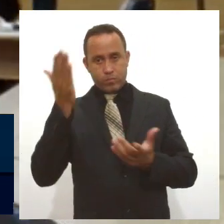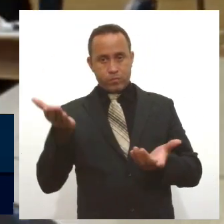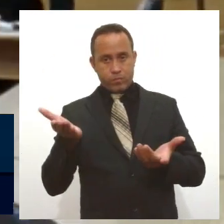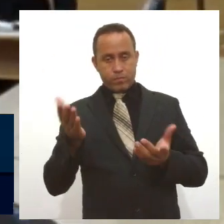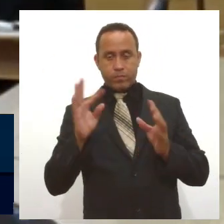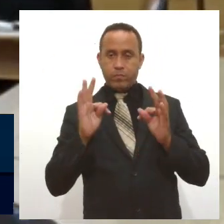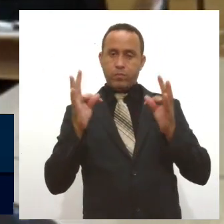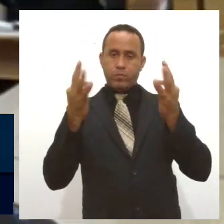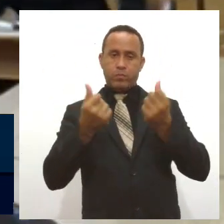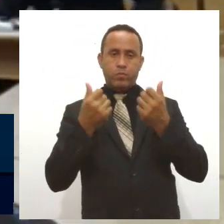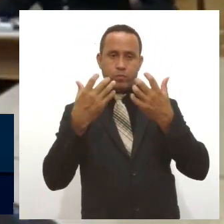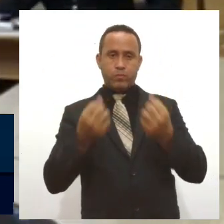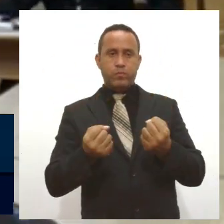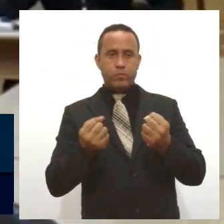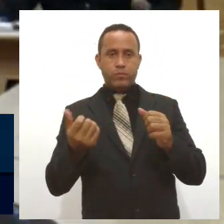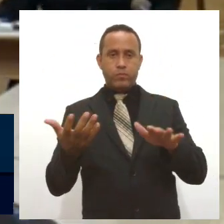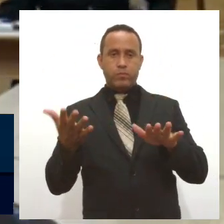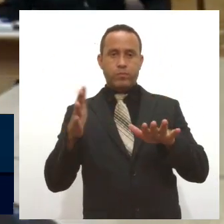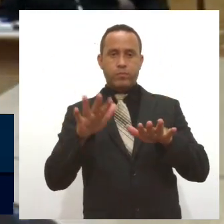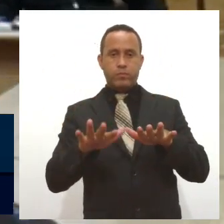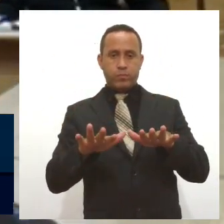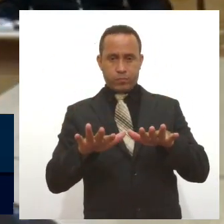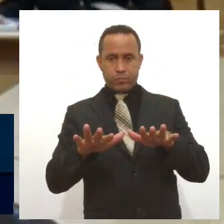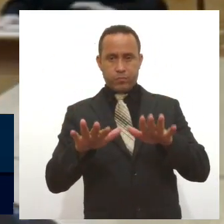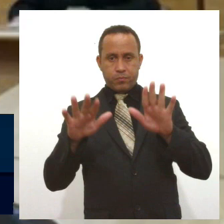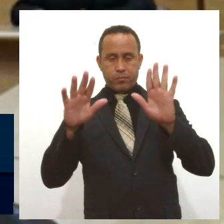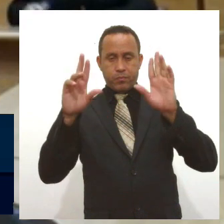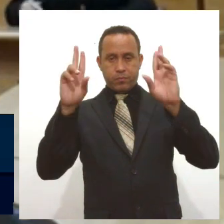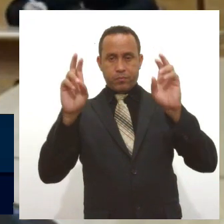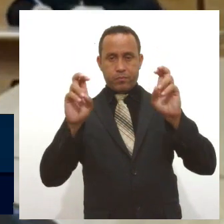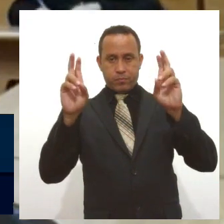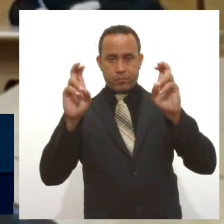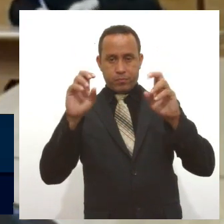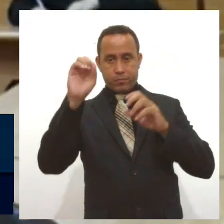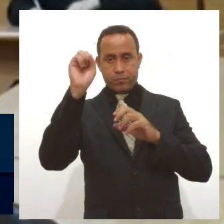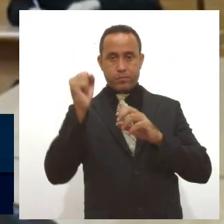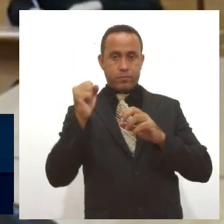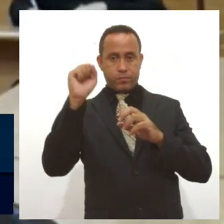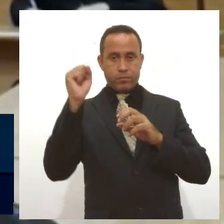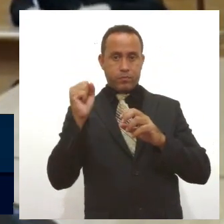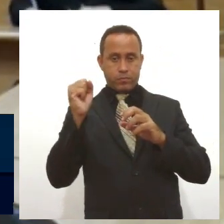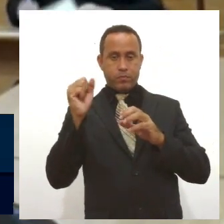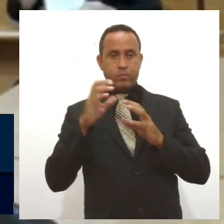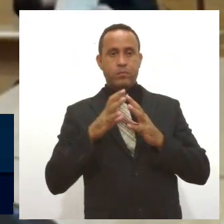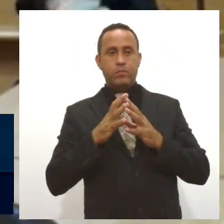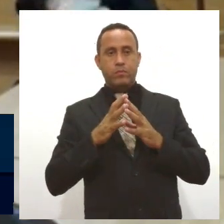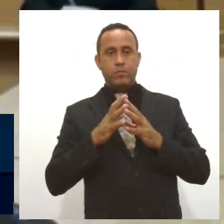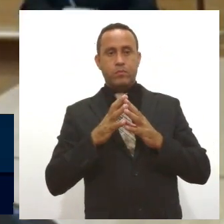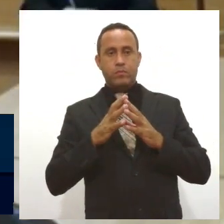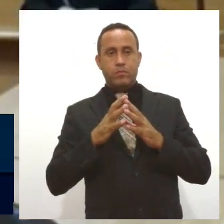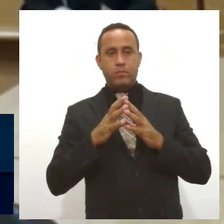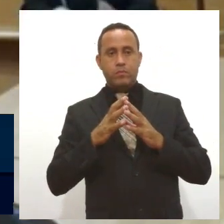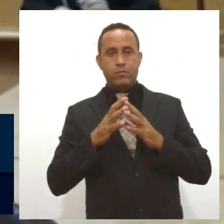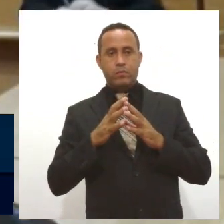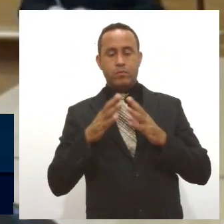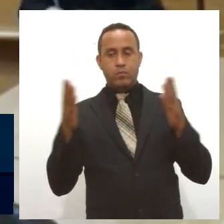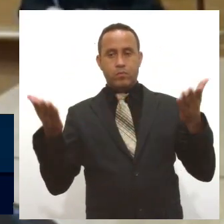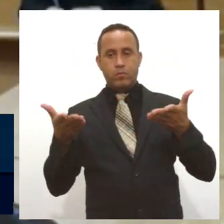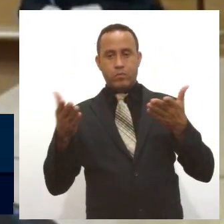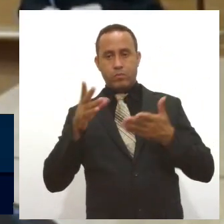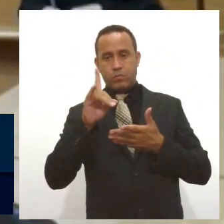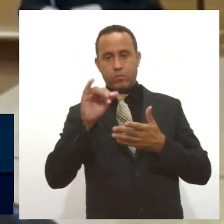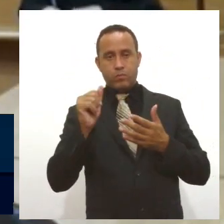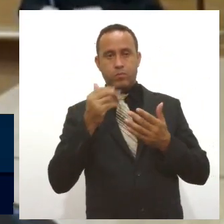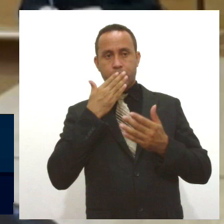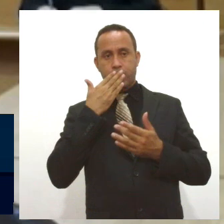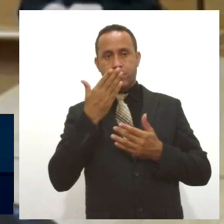de todos para a inclusão desse tema tão relevante para o Estado de Sergipe e para o Brasil na pauta da reunião de hoje. Eu